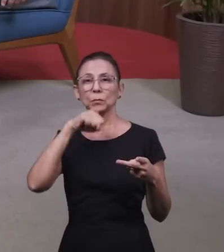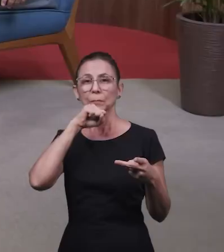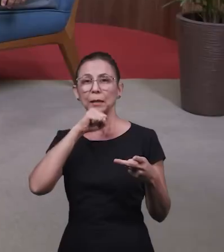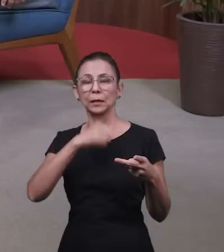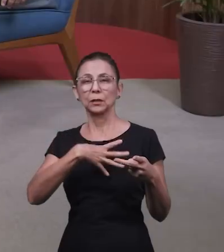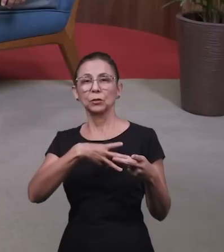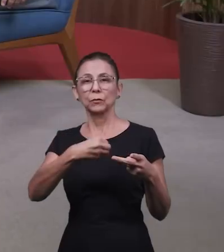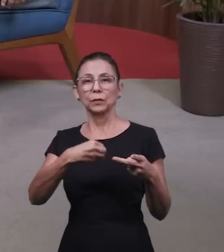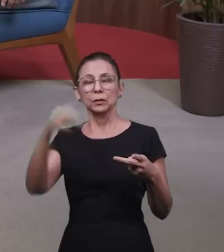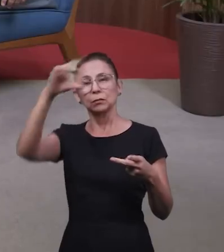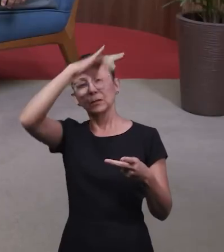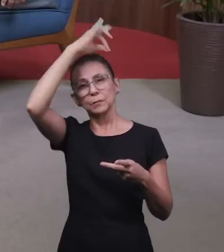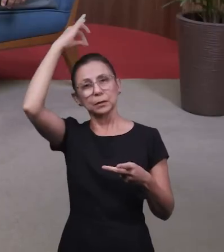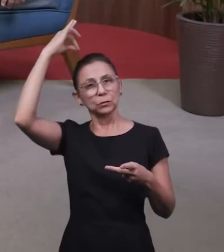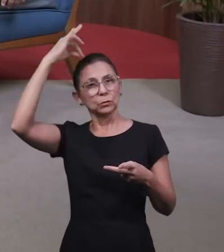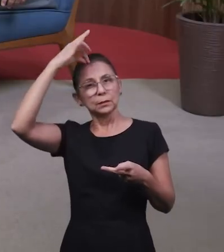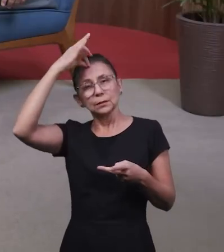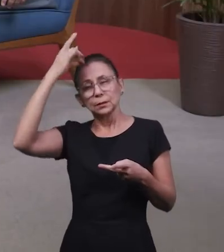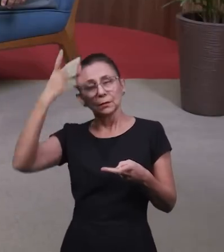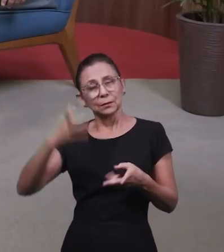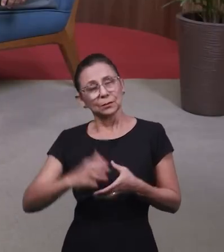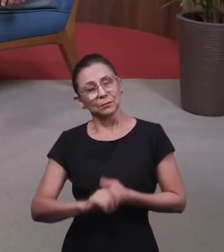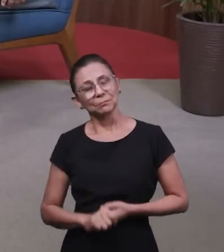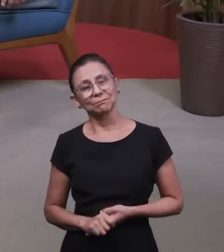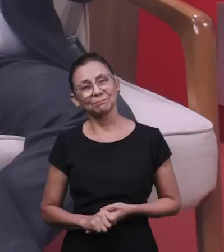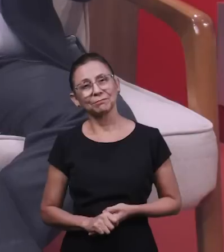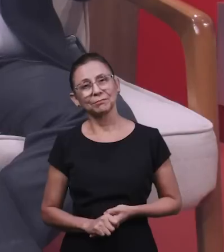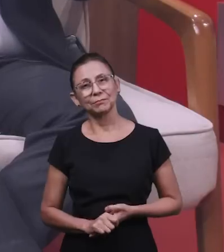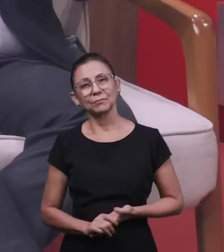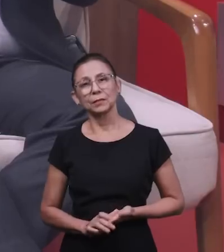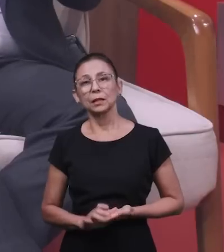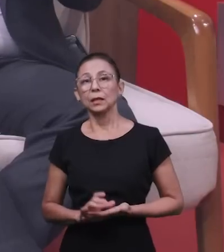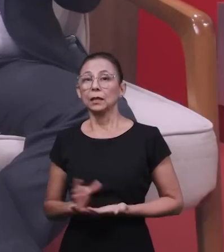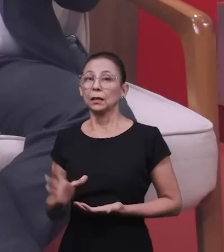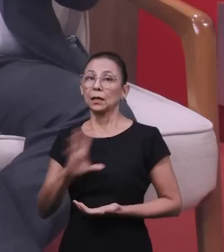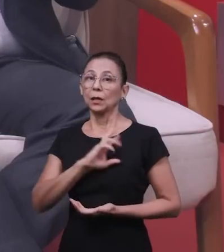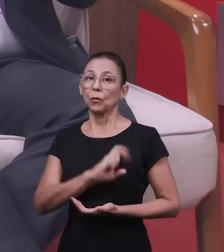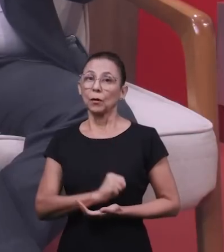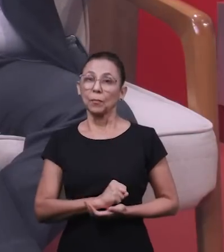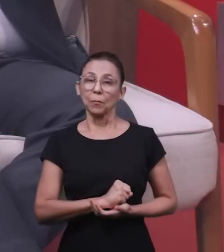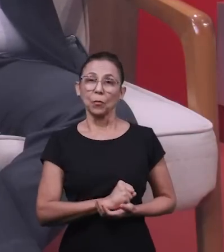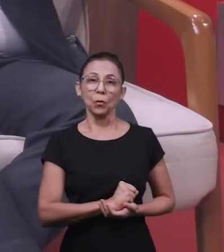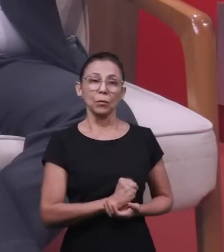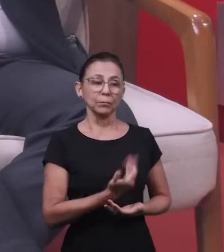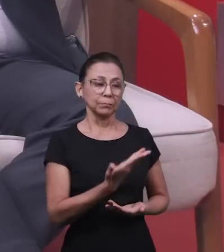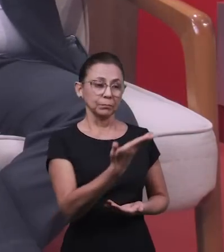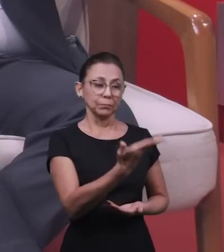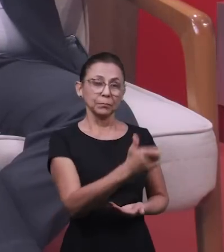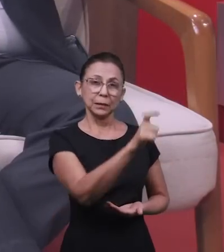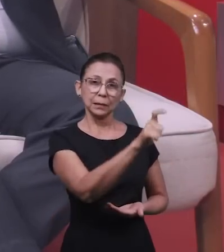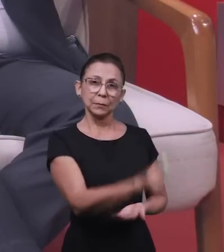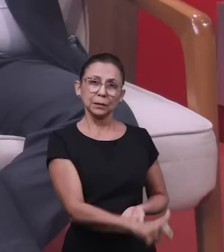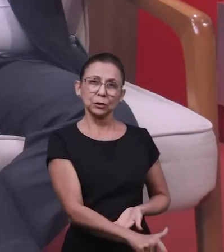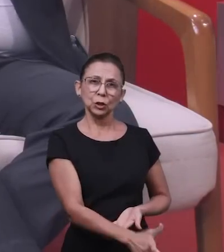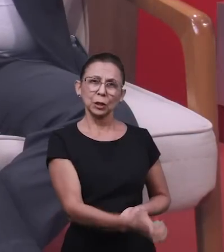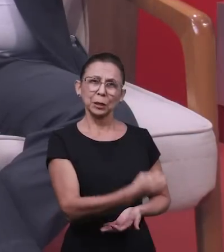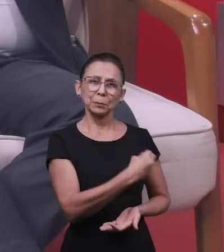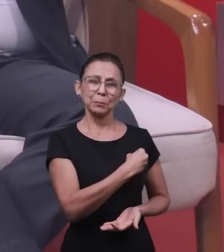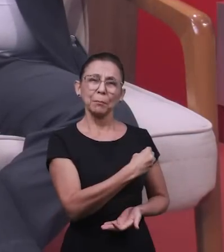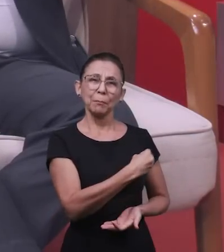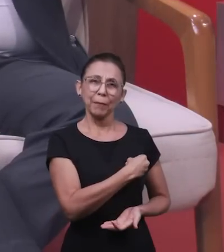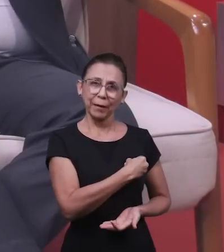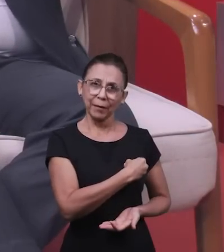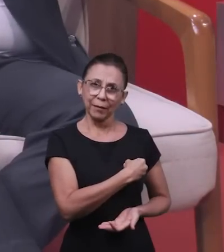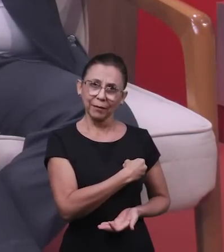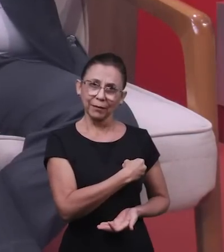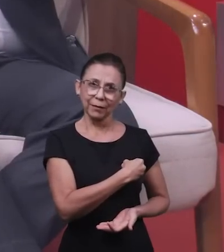homem. Não pelo pecado, mas o amor pelo pecador. Então é um amor, e por isso